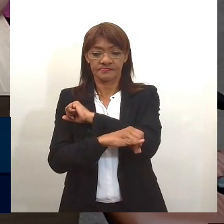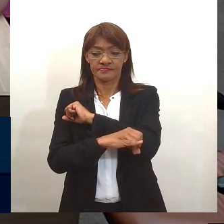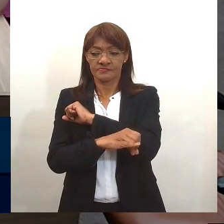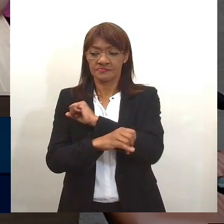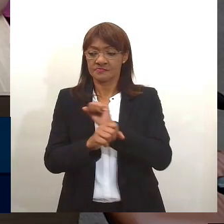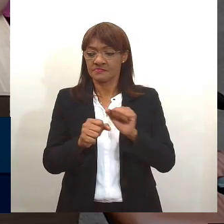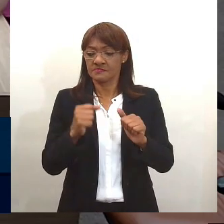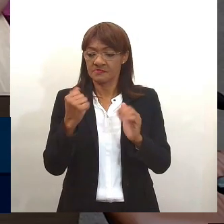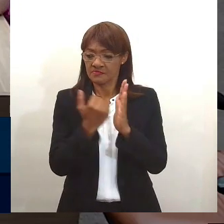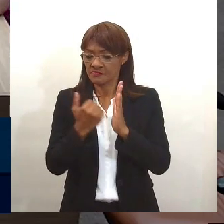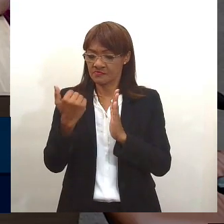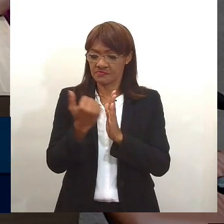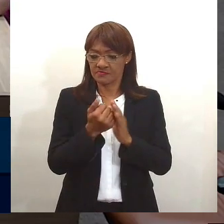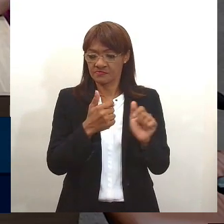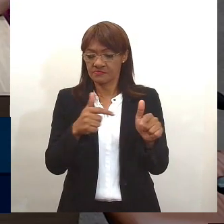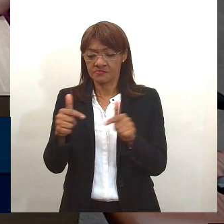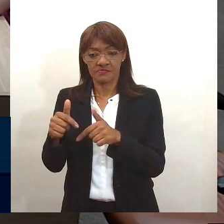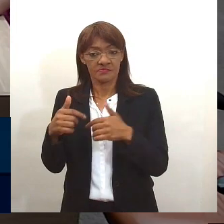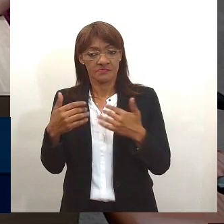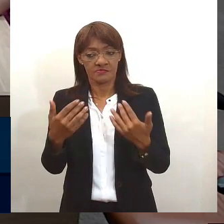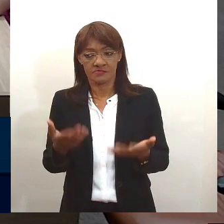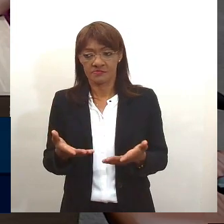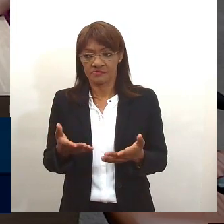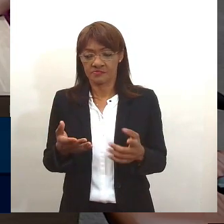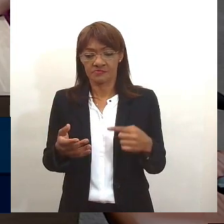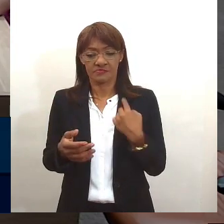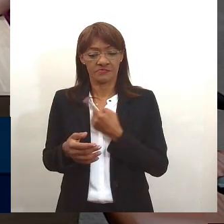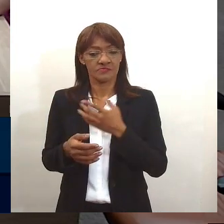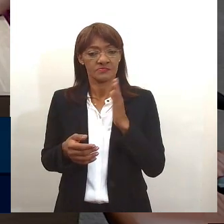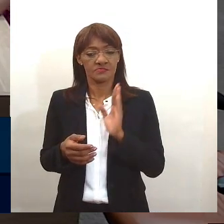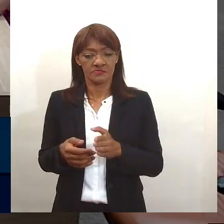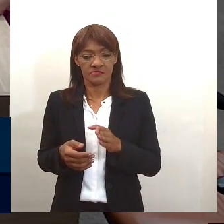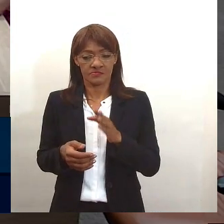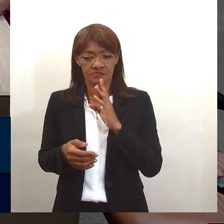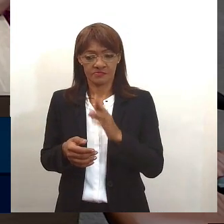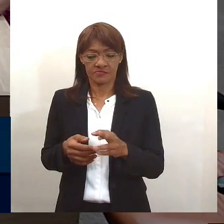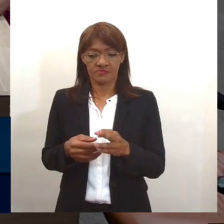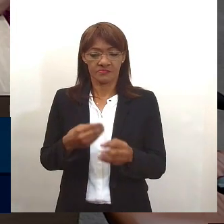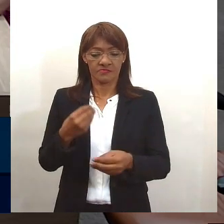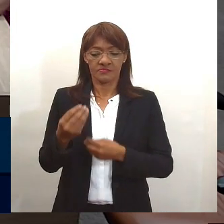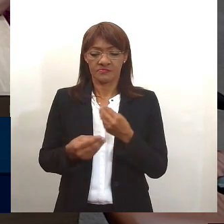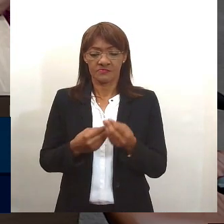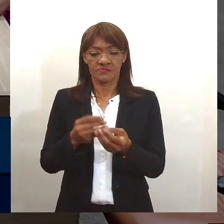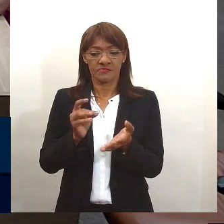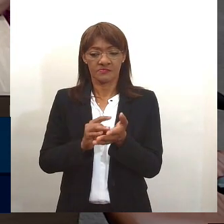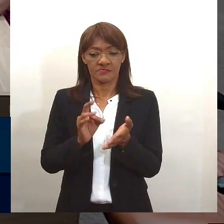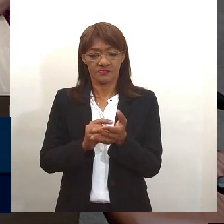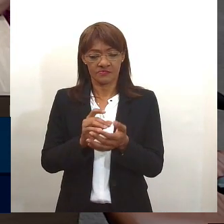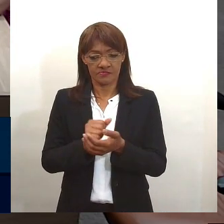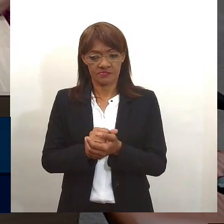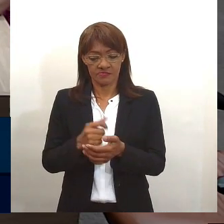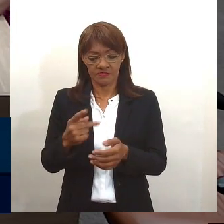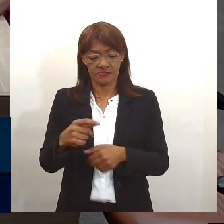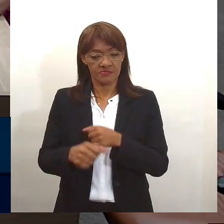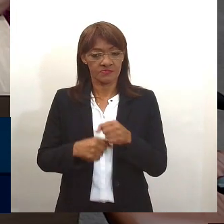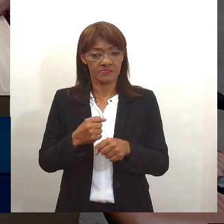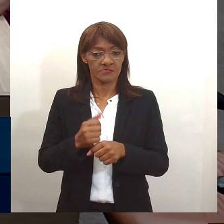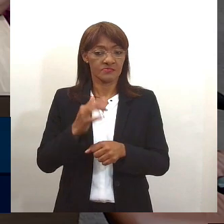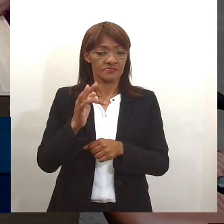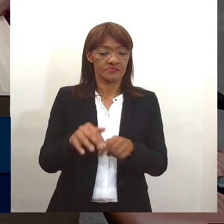esse resultado primário para poder investir em infraestrutura esse ano e nos próximos anos. Isso beneficia diretamente a